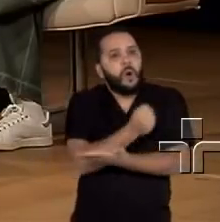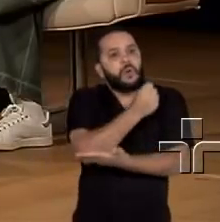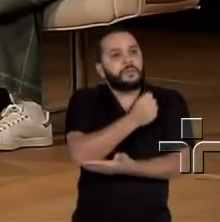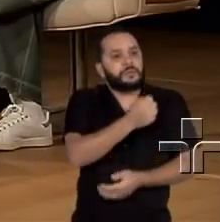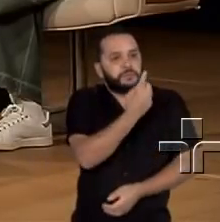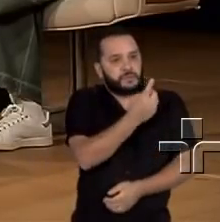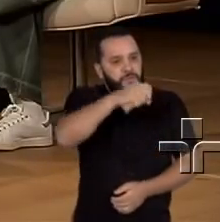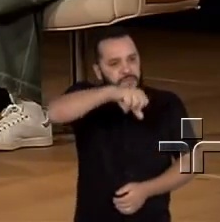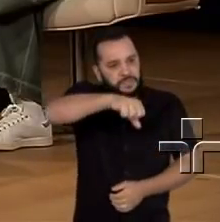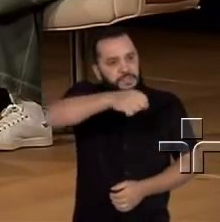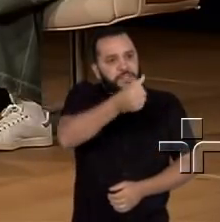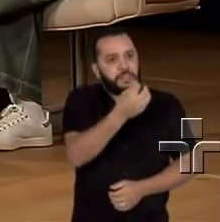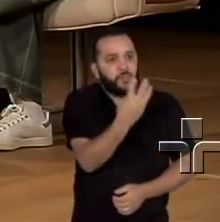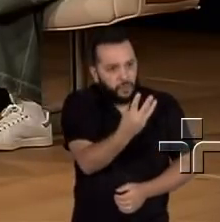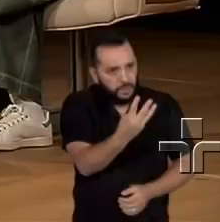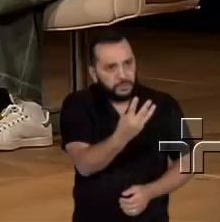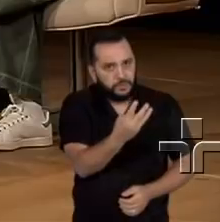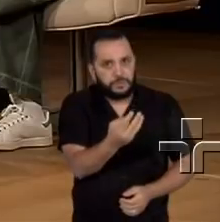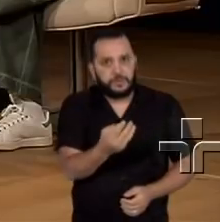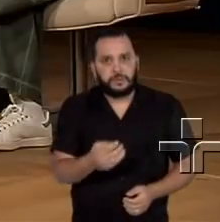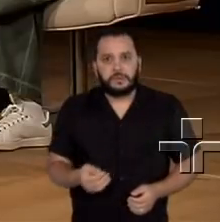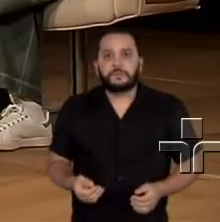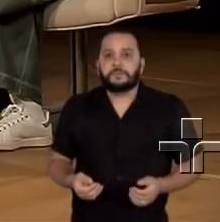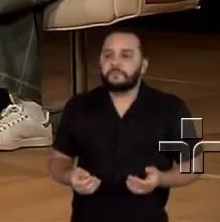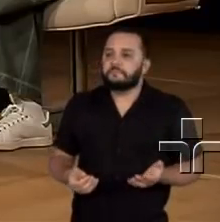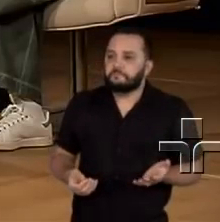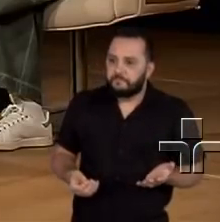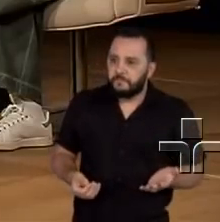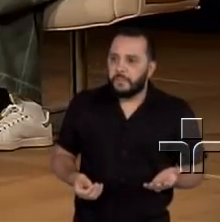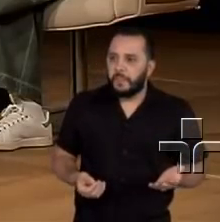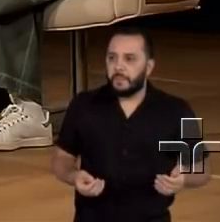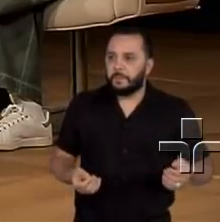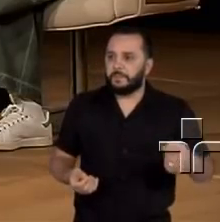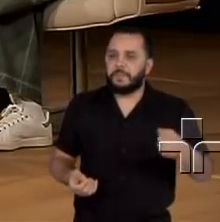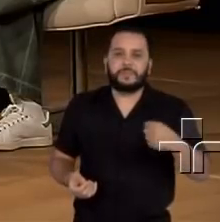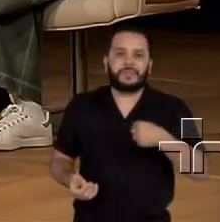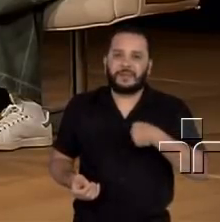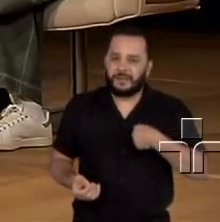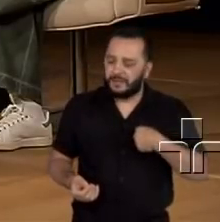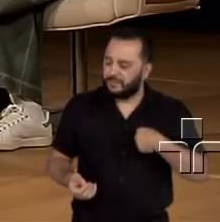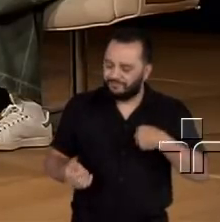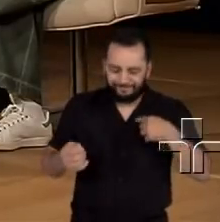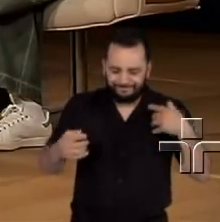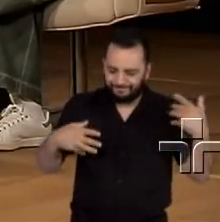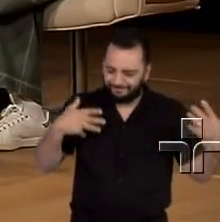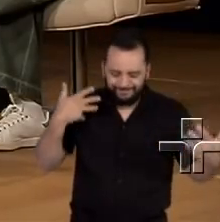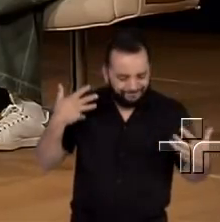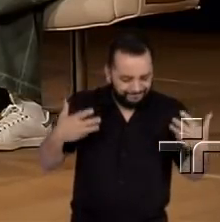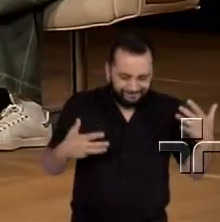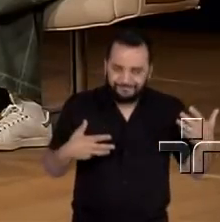E aí, por conta disso, você e aí eu fiquei... Enfim...